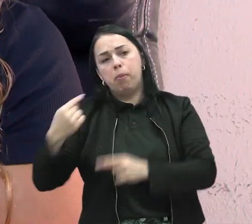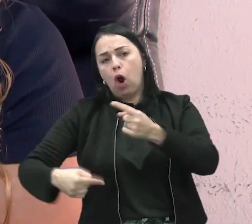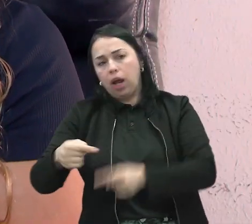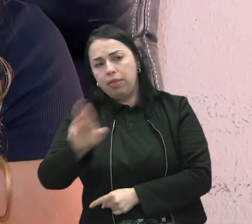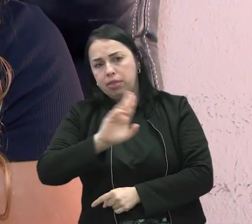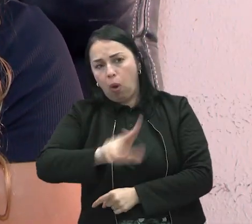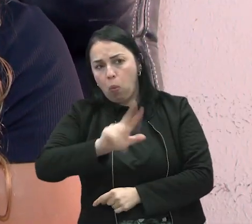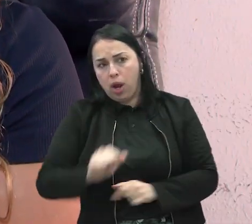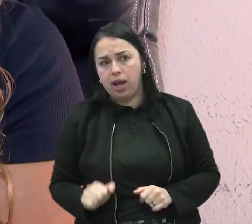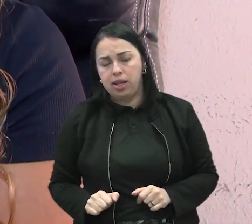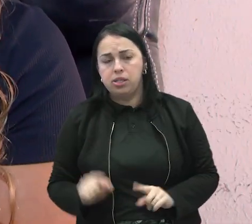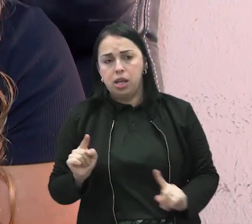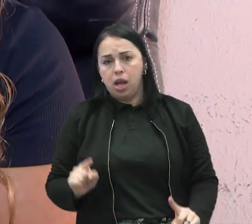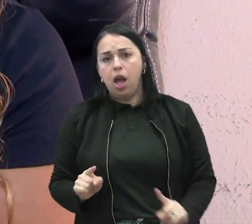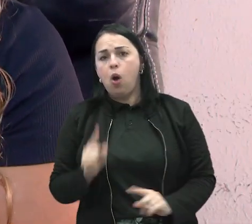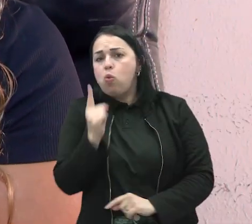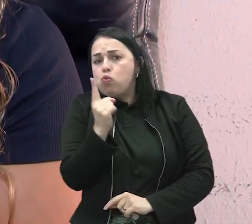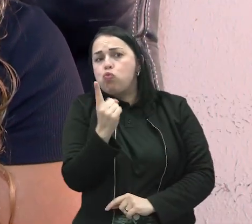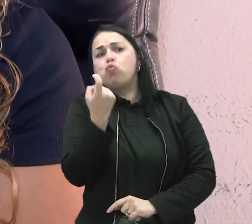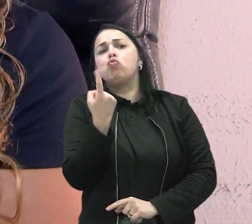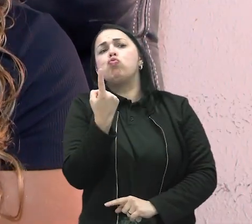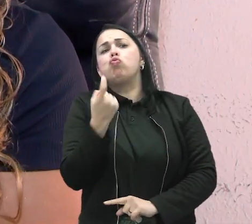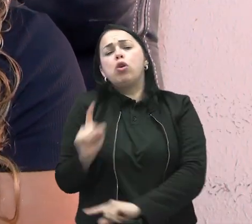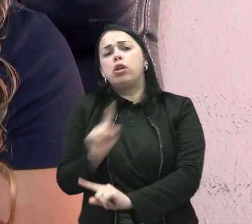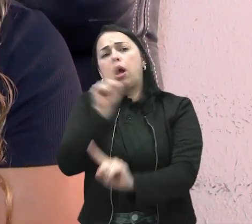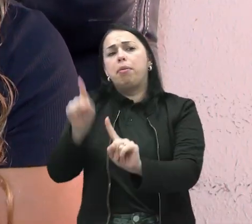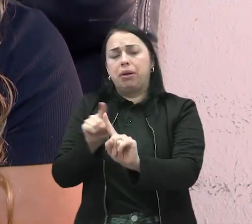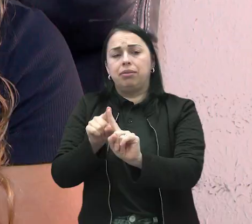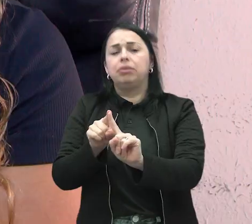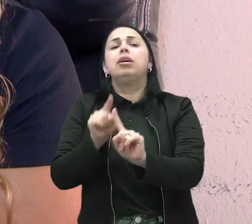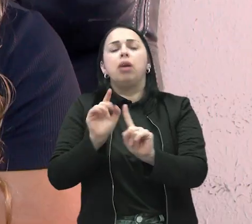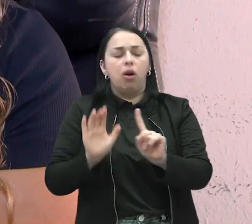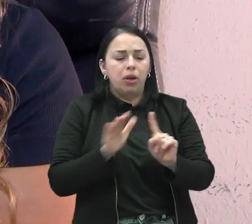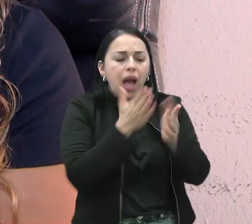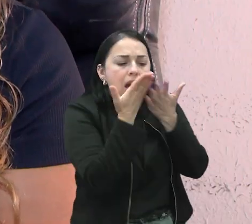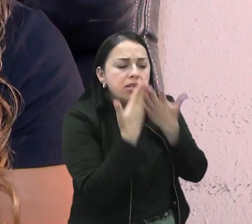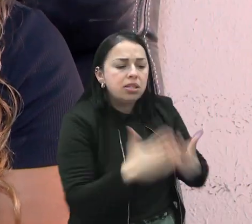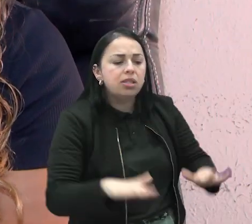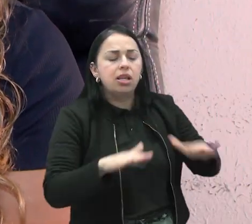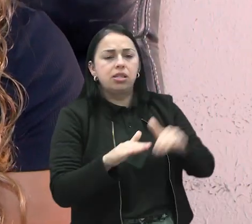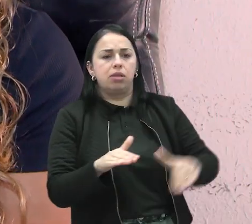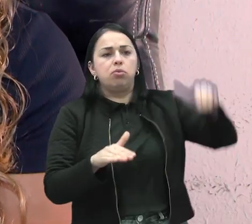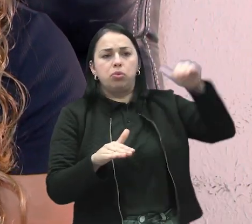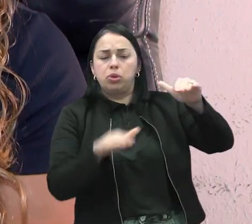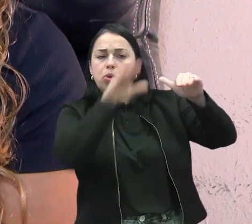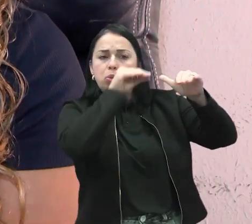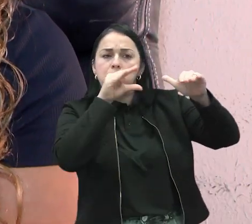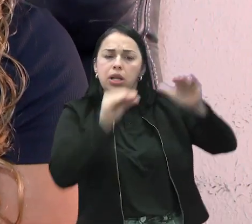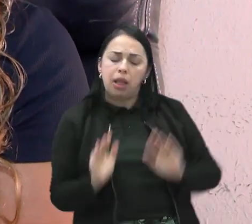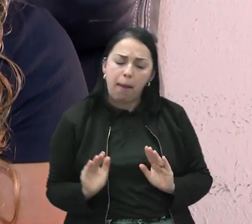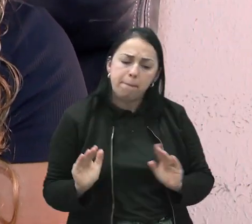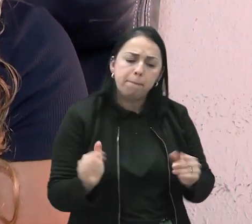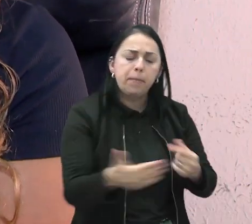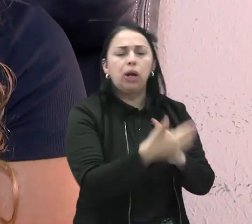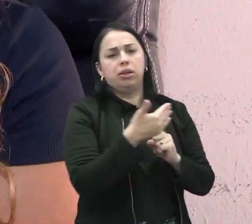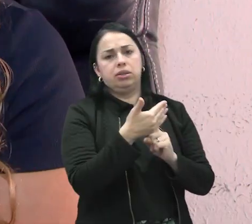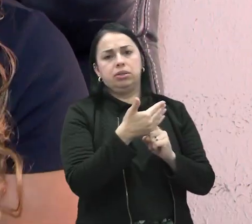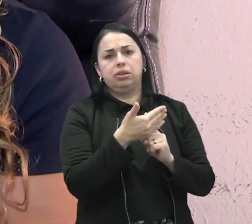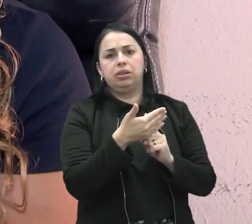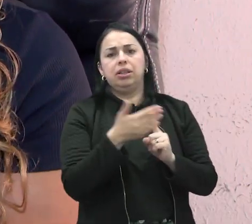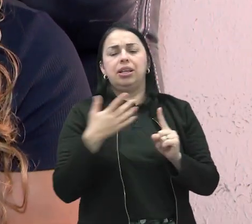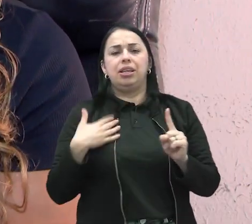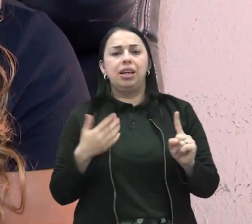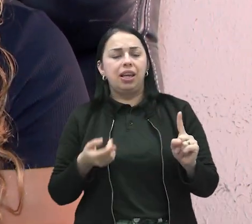apenas uma única importância: proteger a criança e o adolescente e